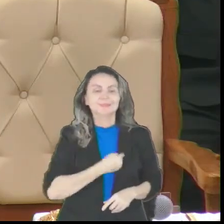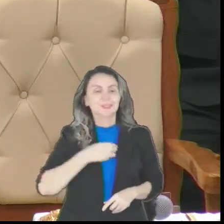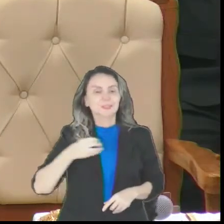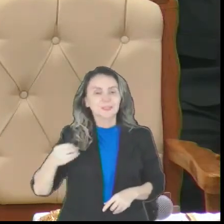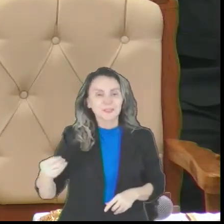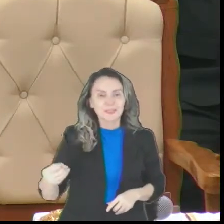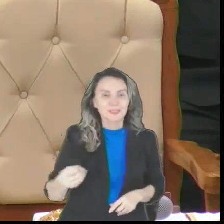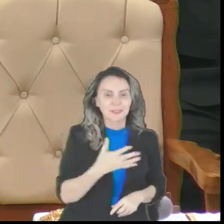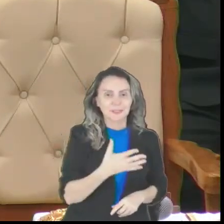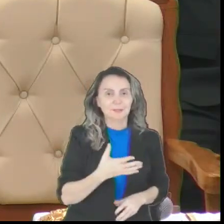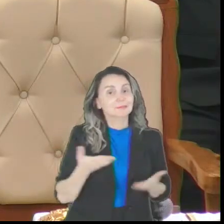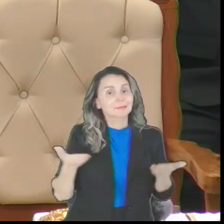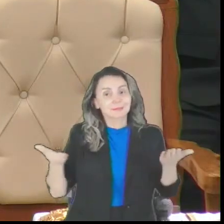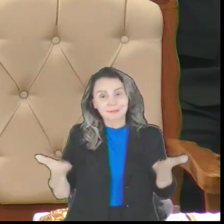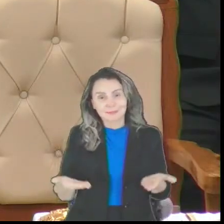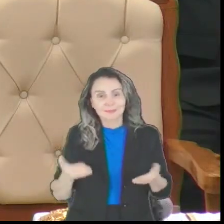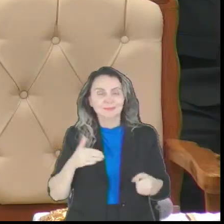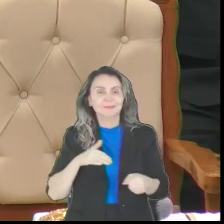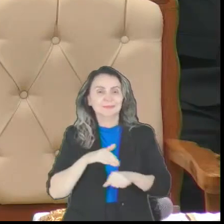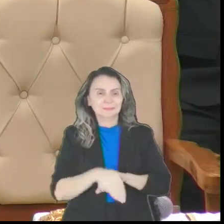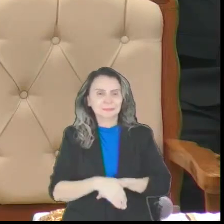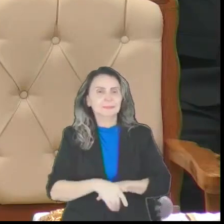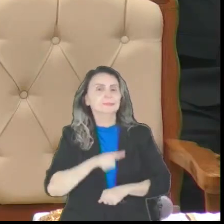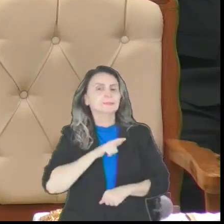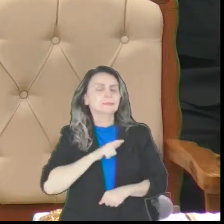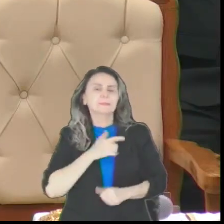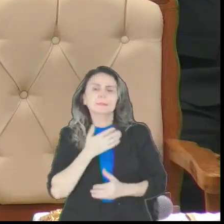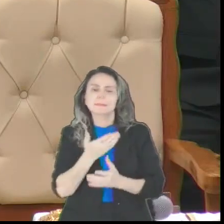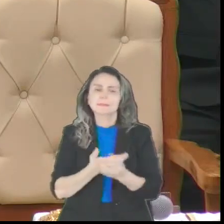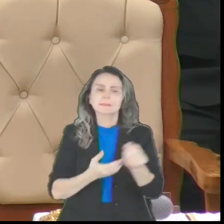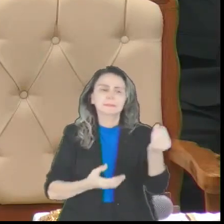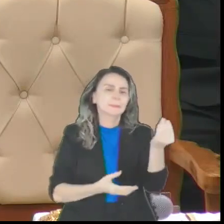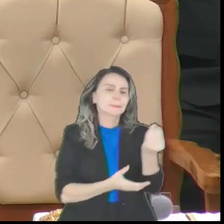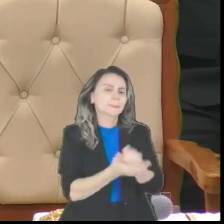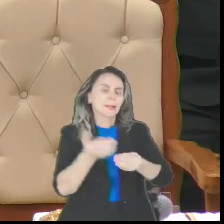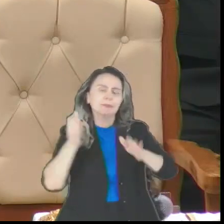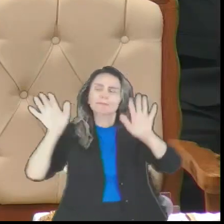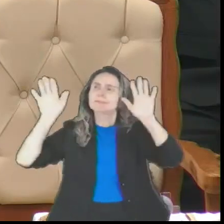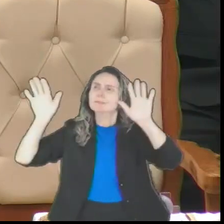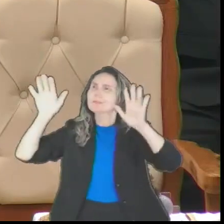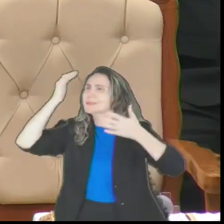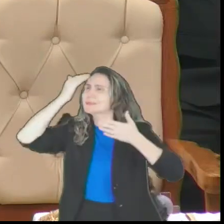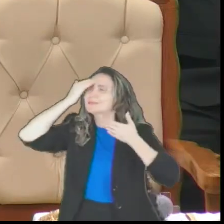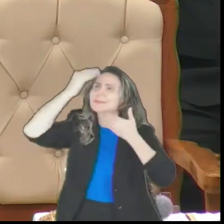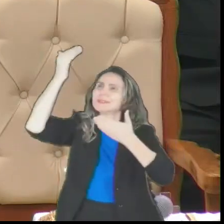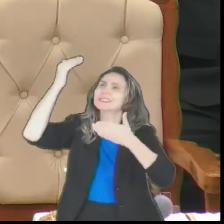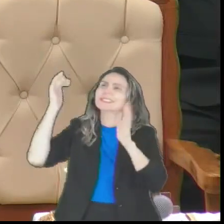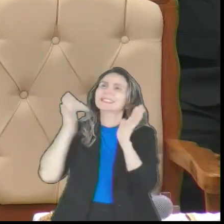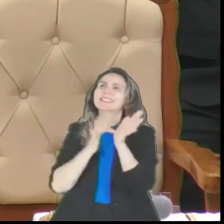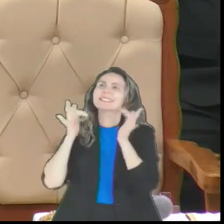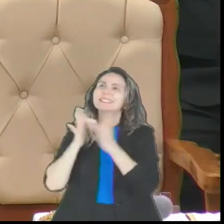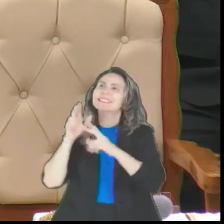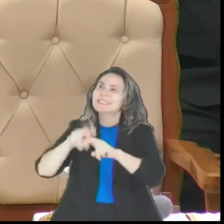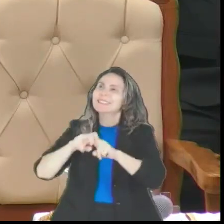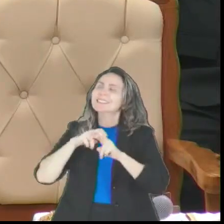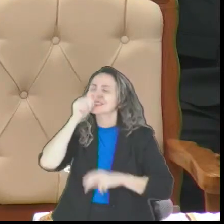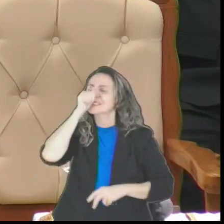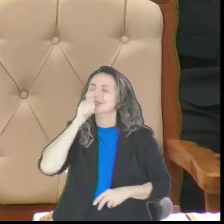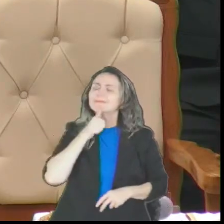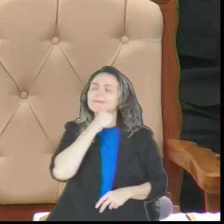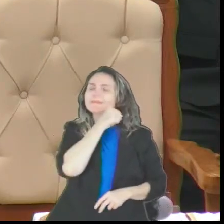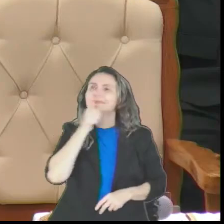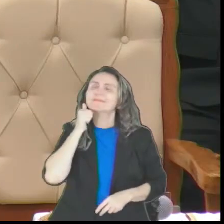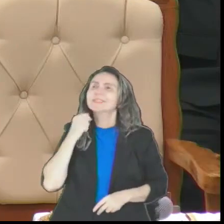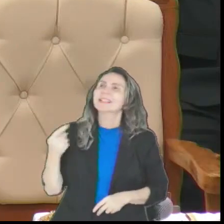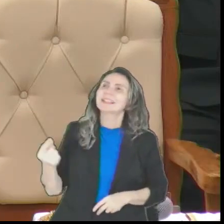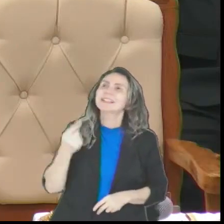Então, nesta noite, nós temos mais que levantar as mãos e dizer: obrigado, Jesus, pelo sacrifício eternal. Glórias a